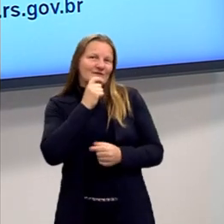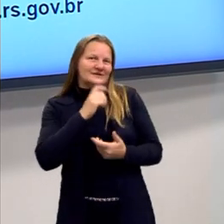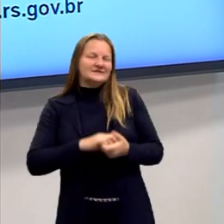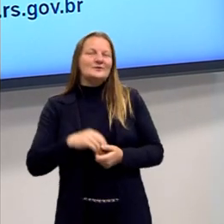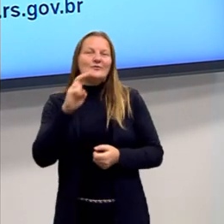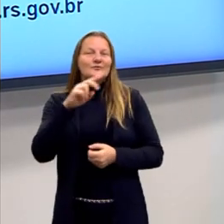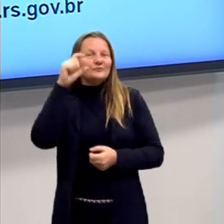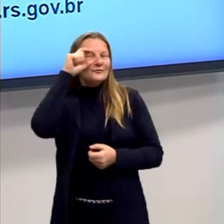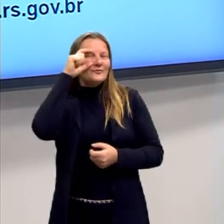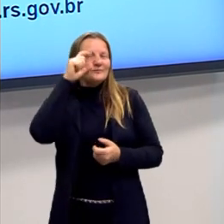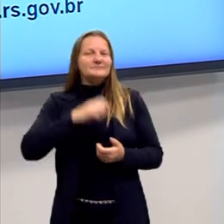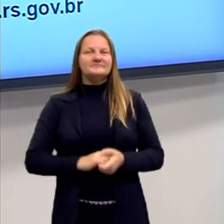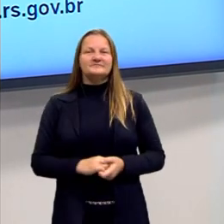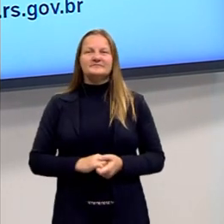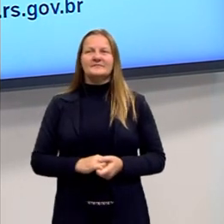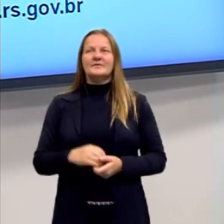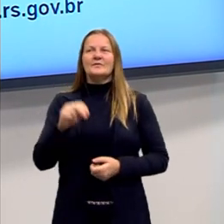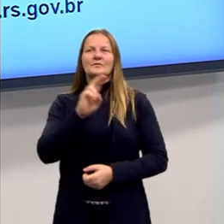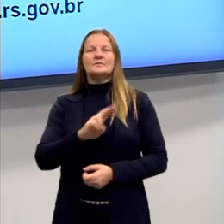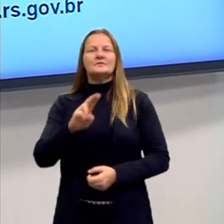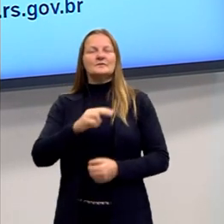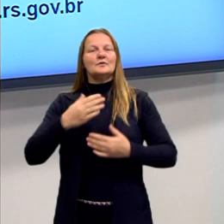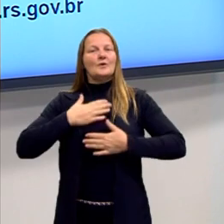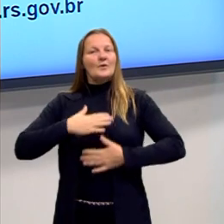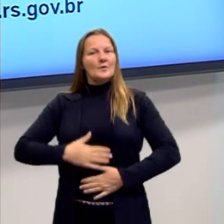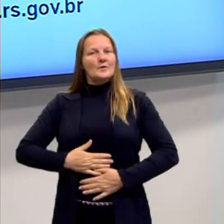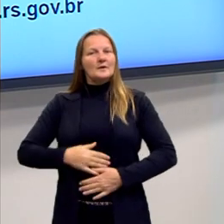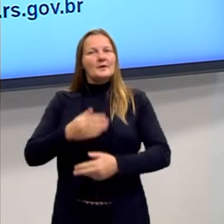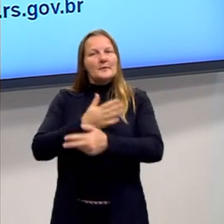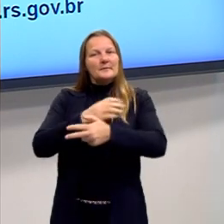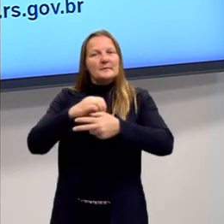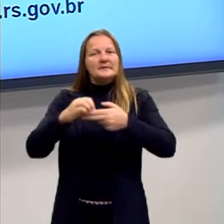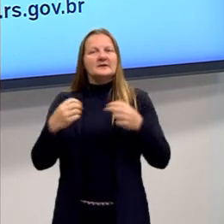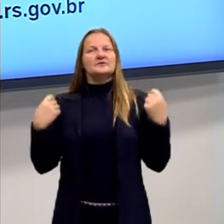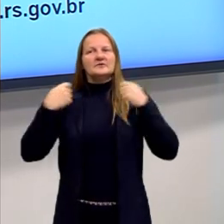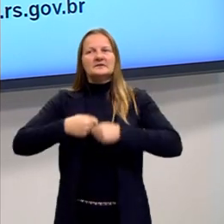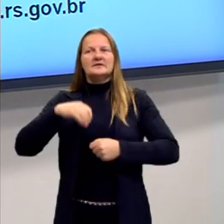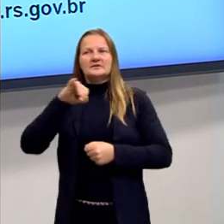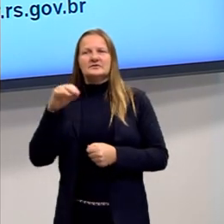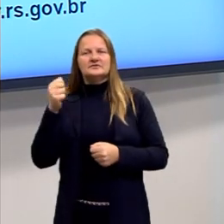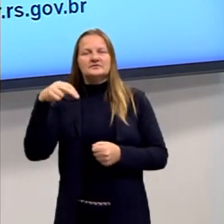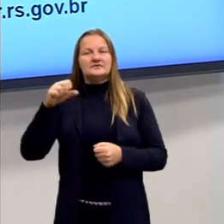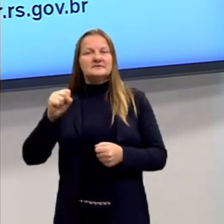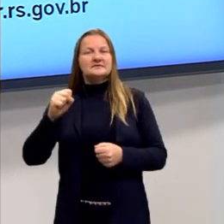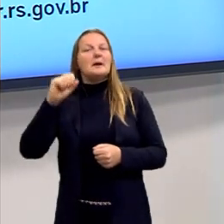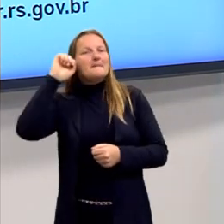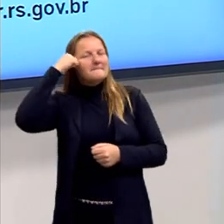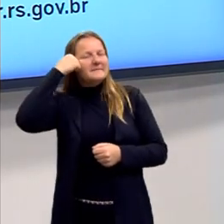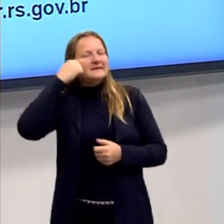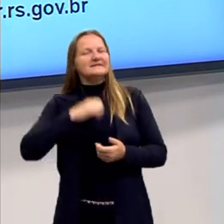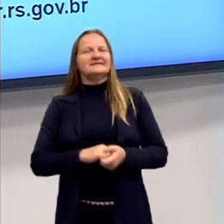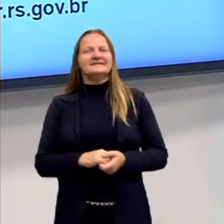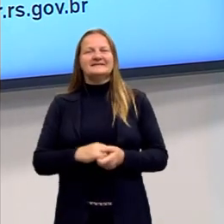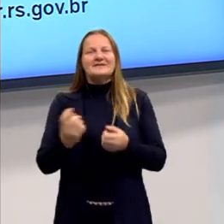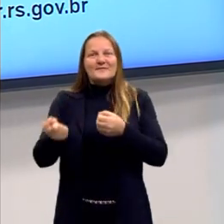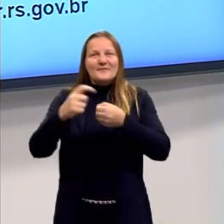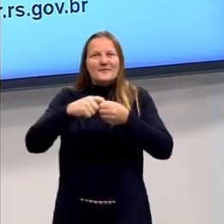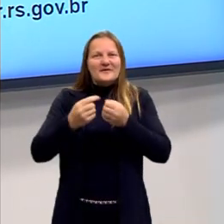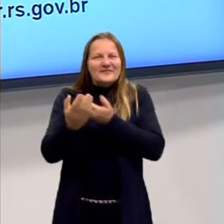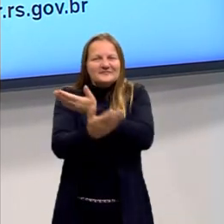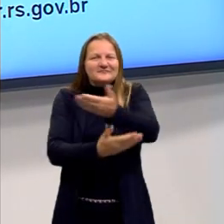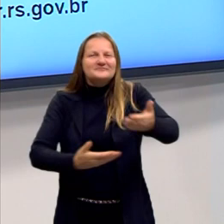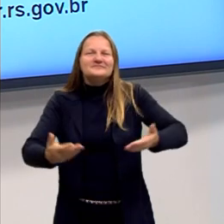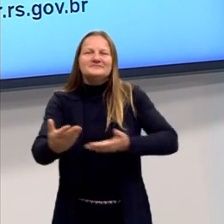uso óculos tá utilizando a camiseta do pré-enem uma jaqueta jeans na cor preta então voltei aqui para